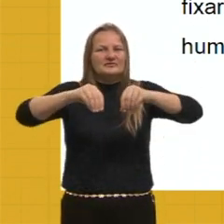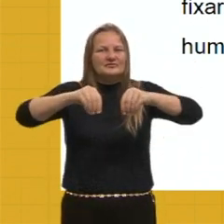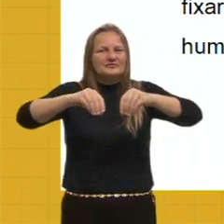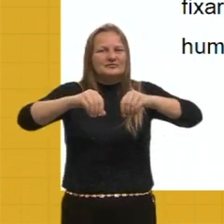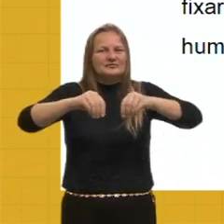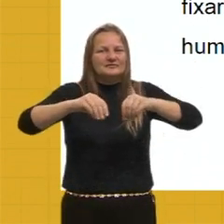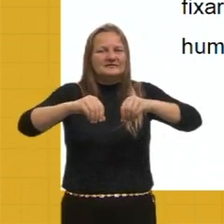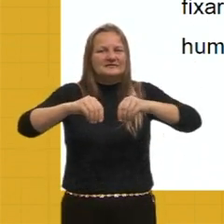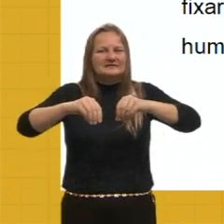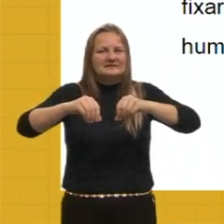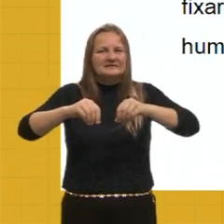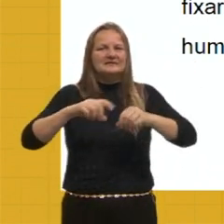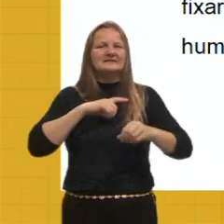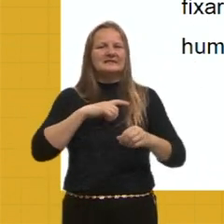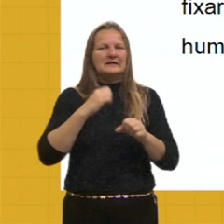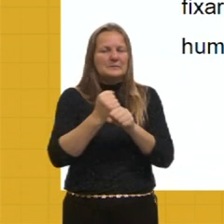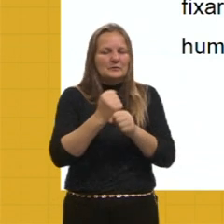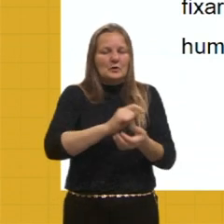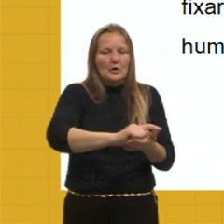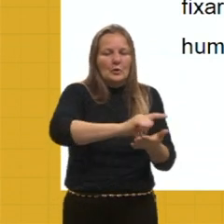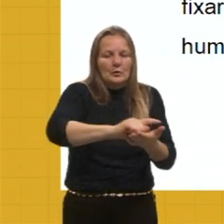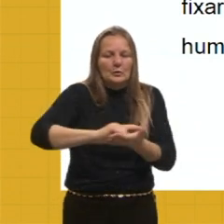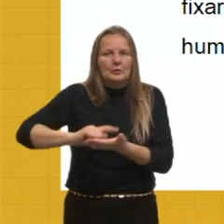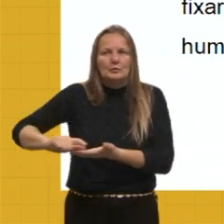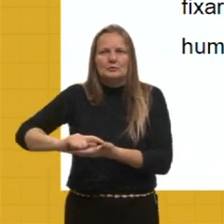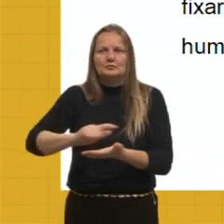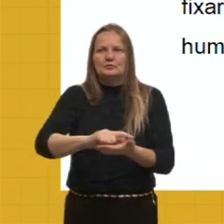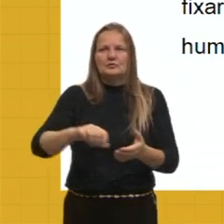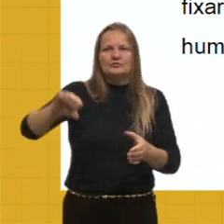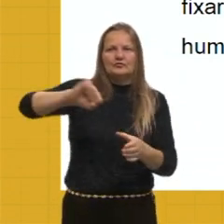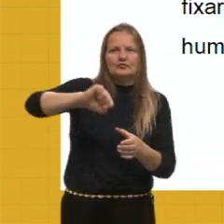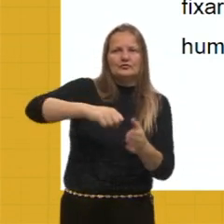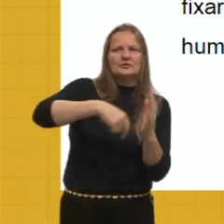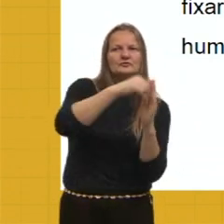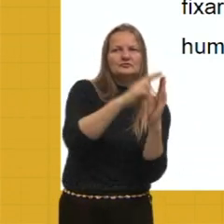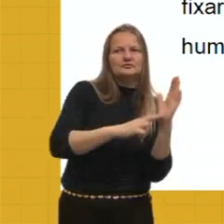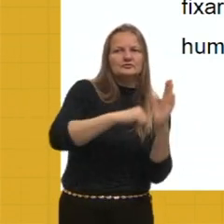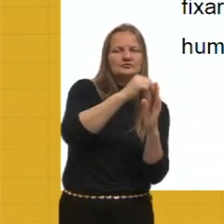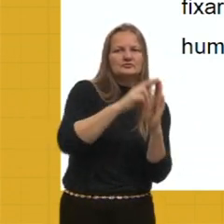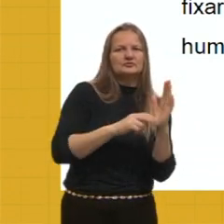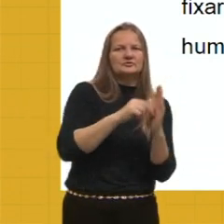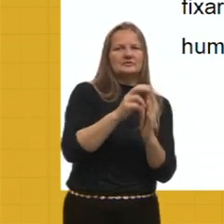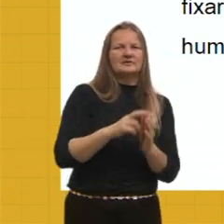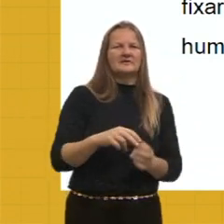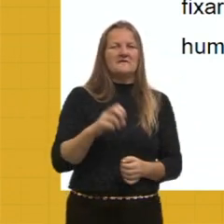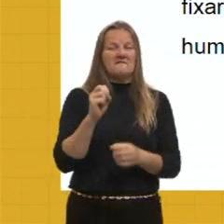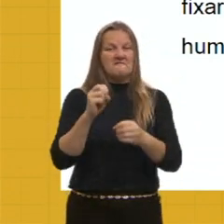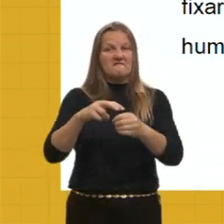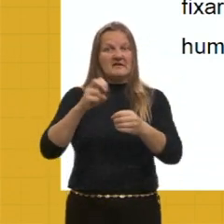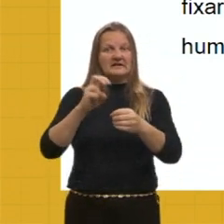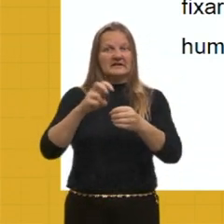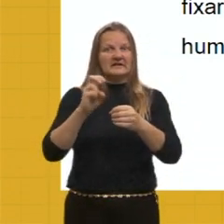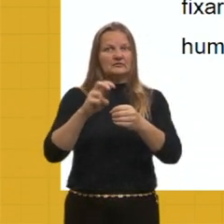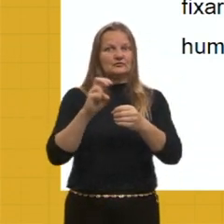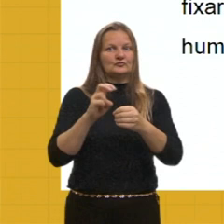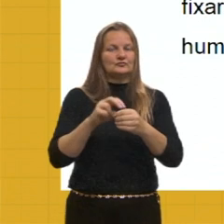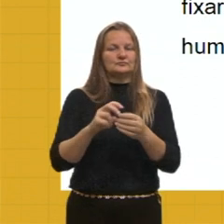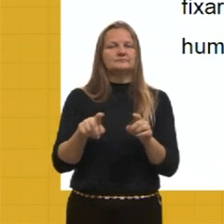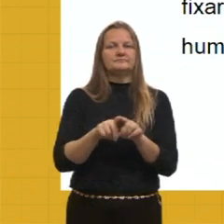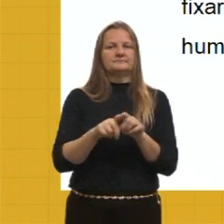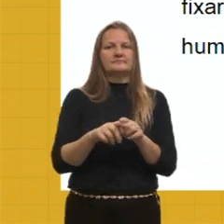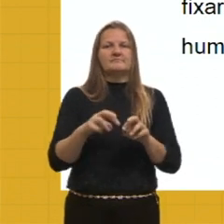estão presentes em produtos de limpeza tintas né pesticidas dos mais diversos